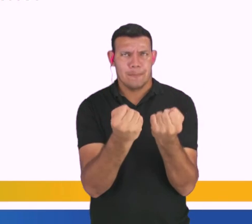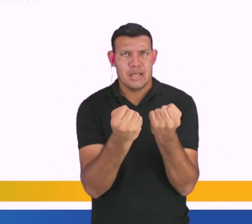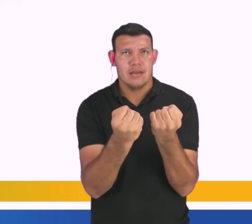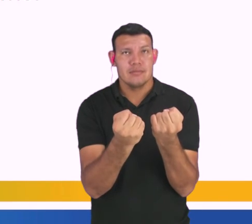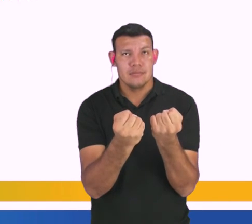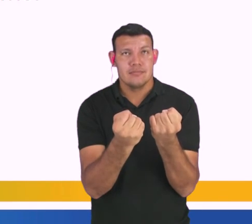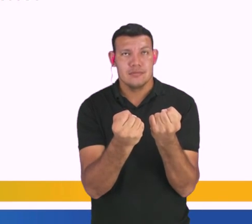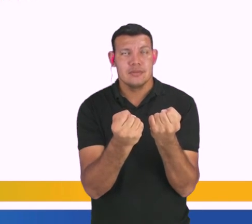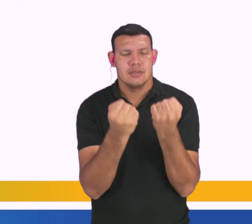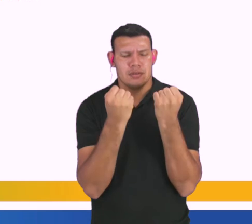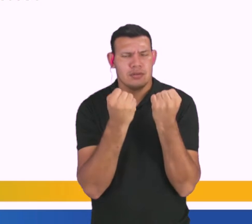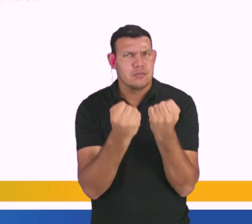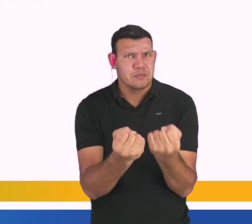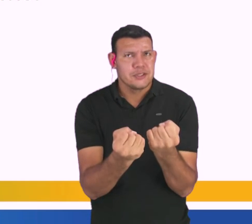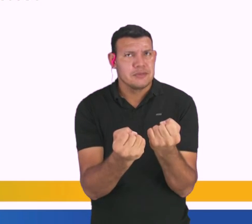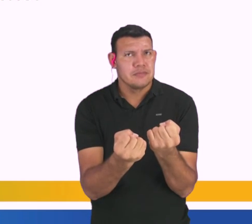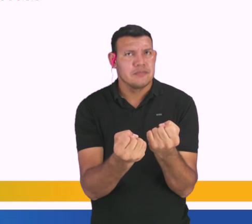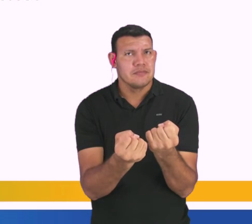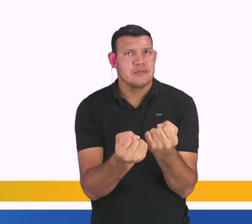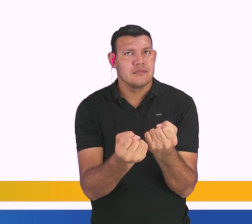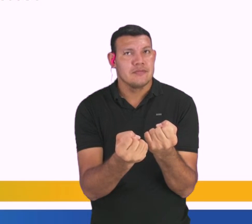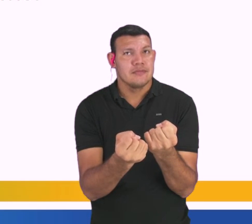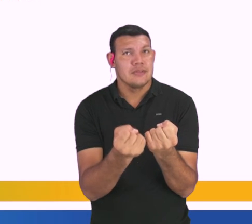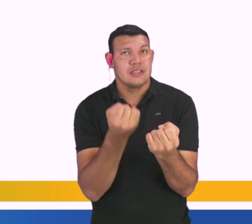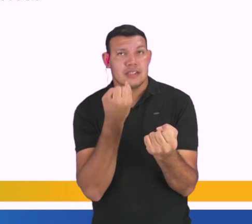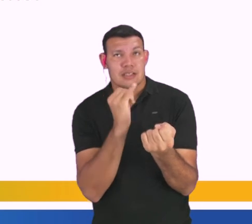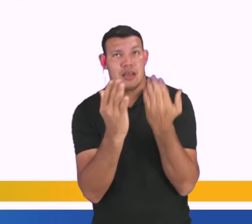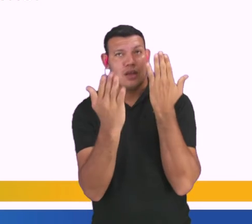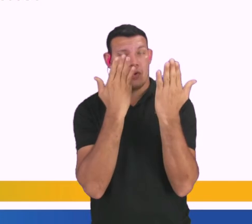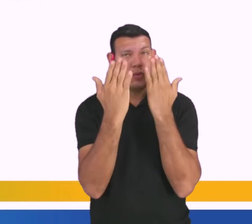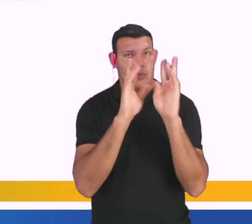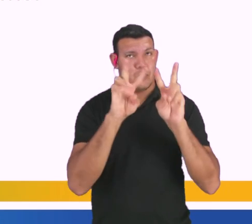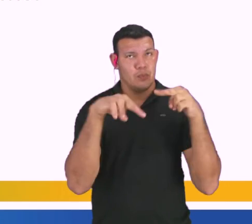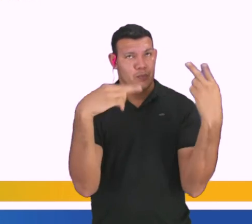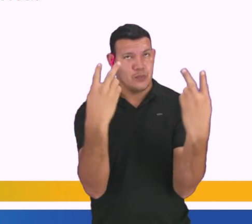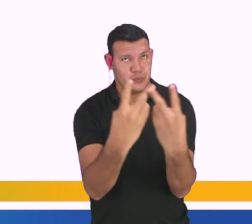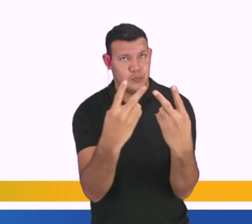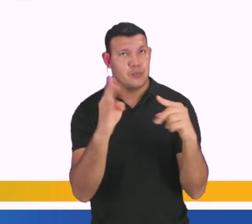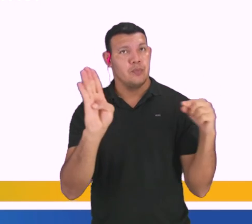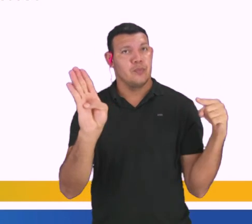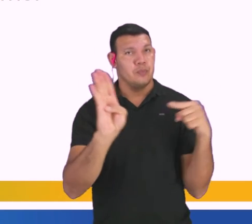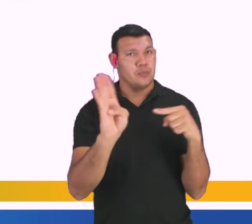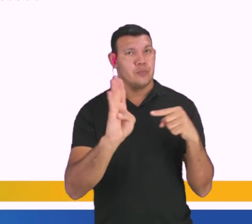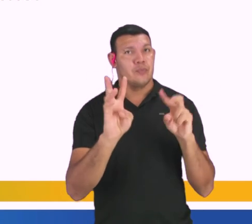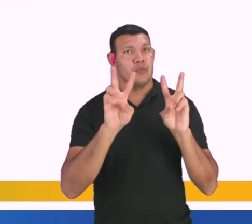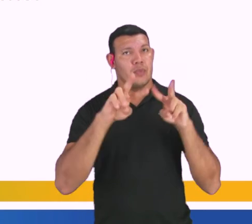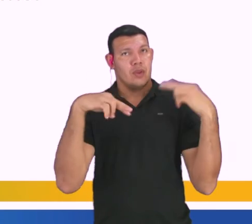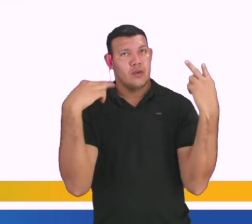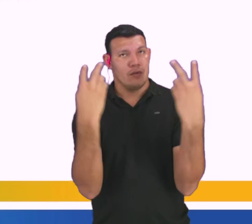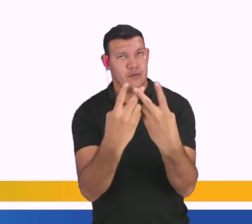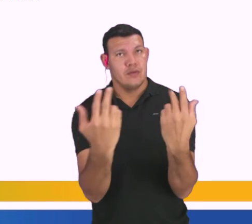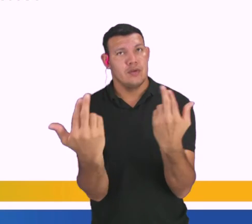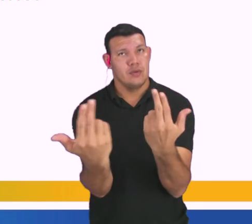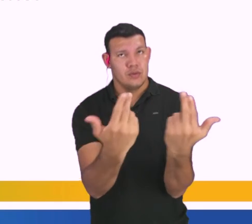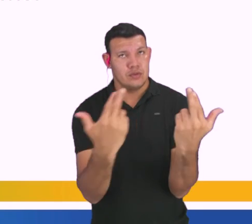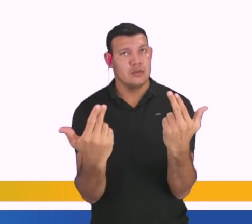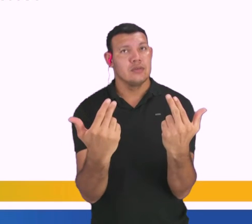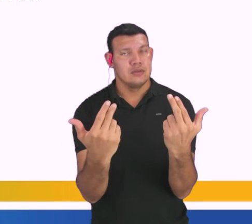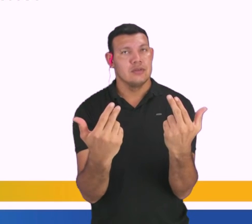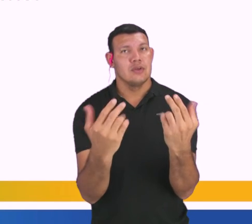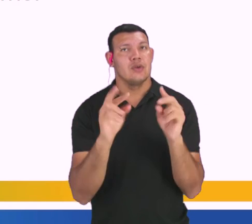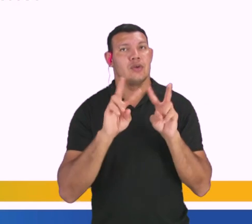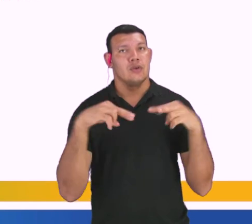diz, seu peso é pequeno quando comparado ao seu volume? A outra, o volume é igual ao volume do